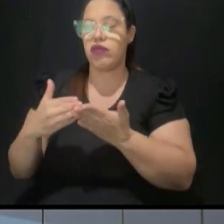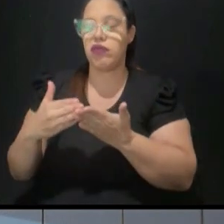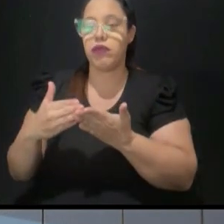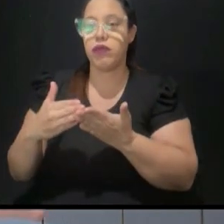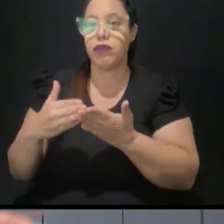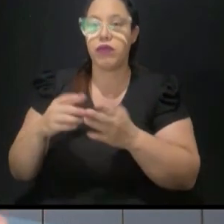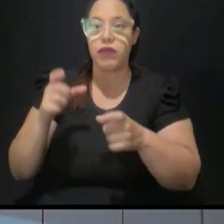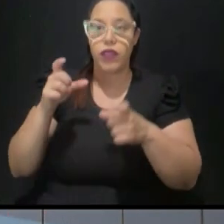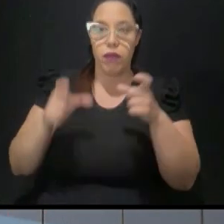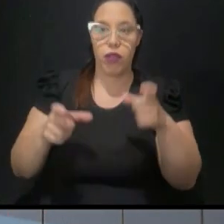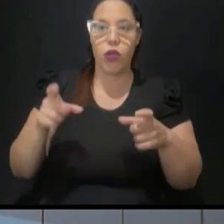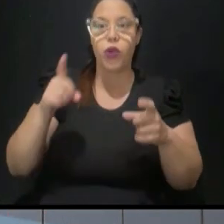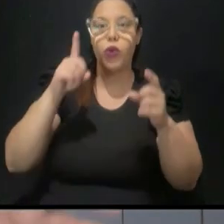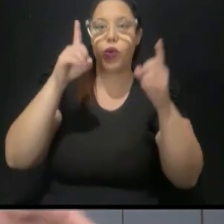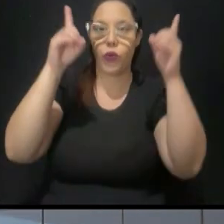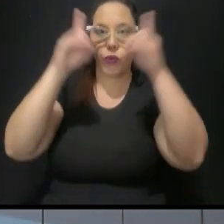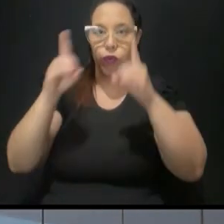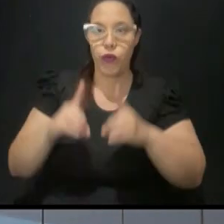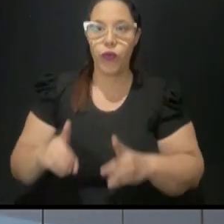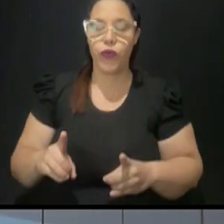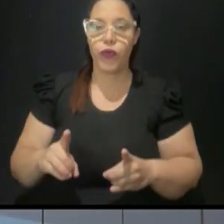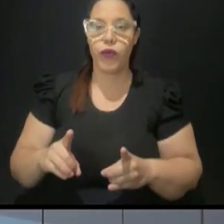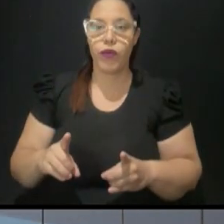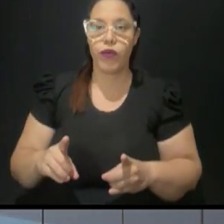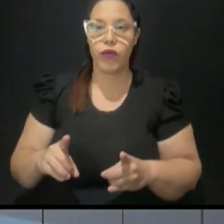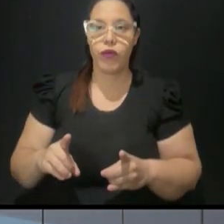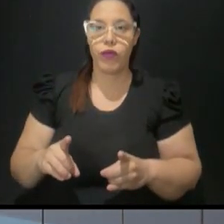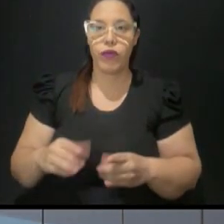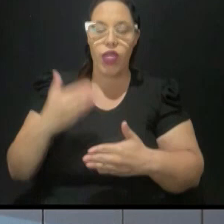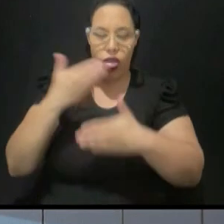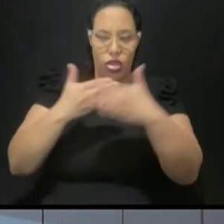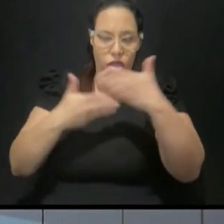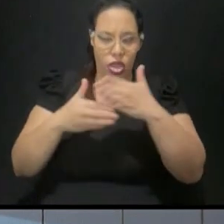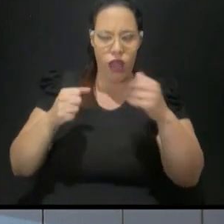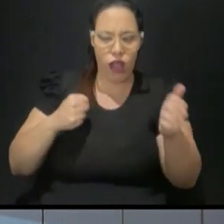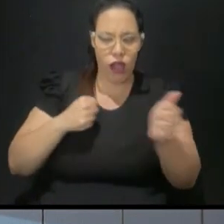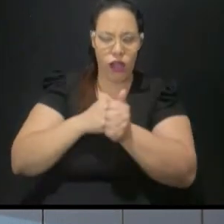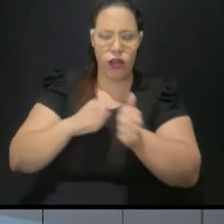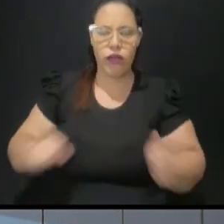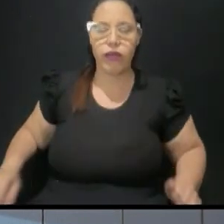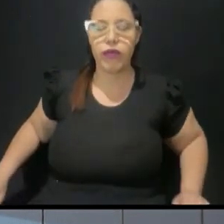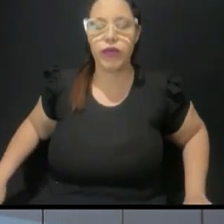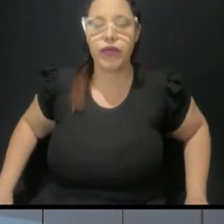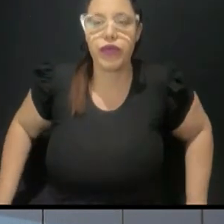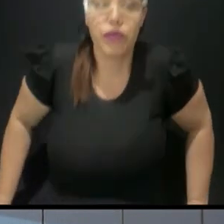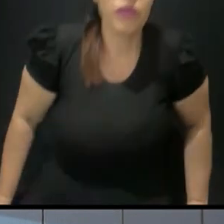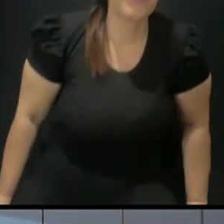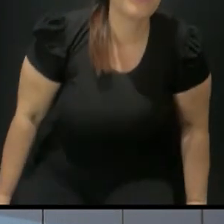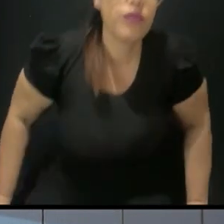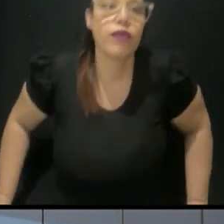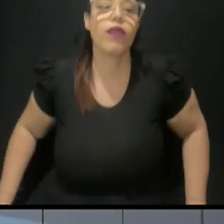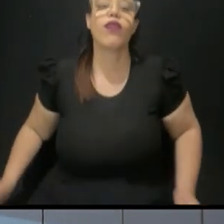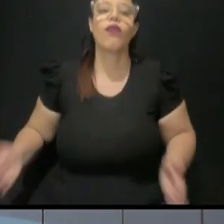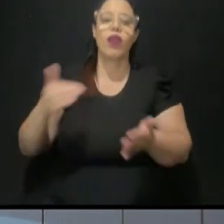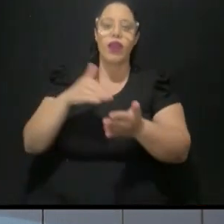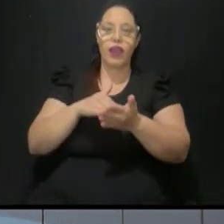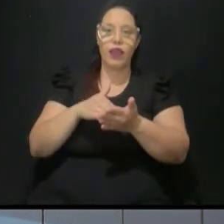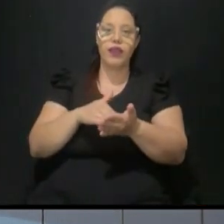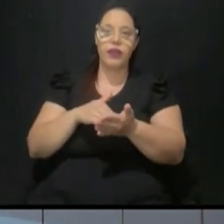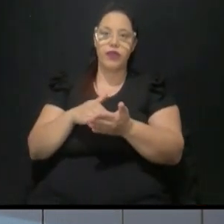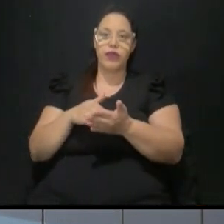e a iniciação esportiva de uma maneira, porque é isso que a gente vai trabalhar no PES, venha do berço da família, que a família também entenda que isso